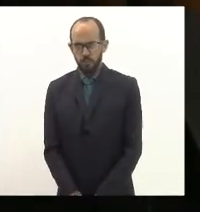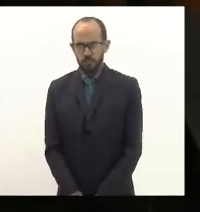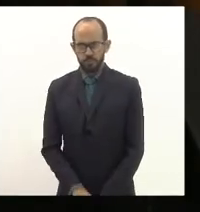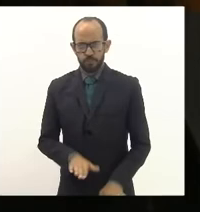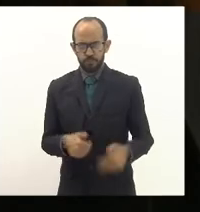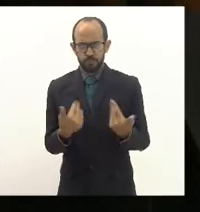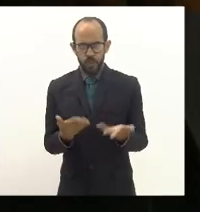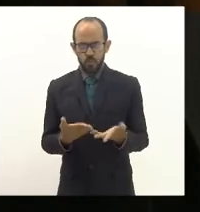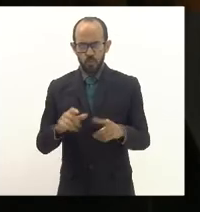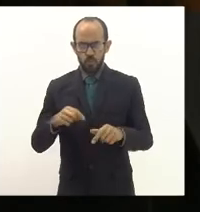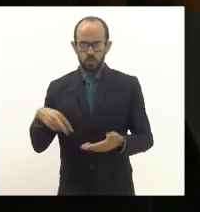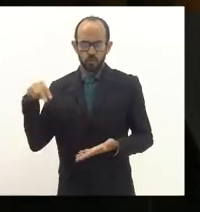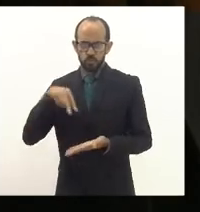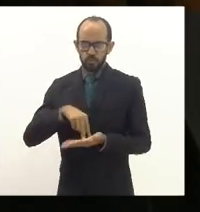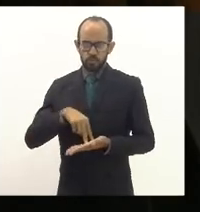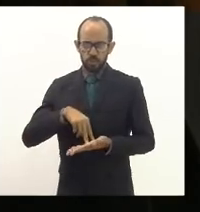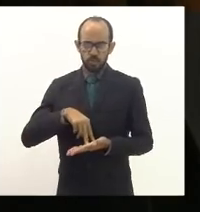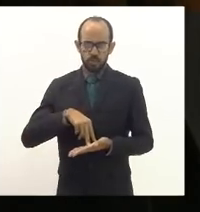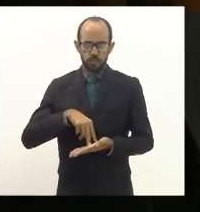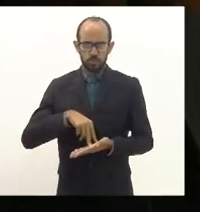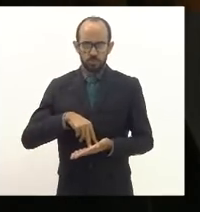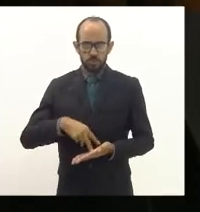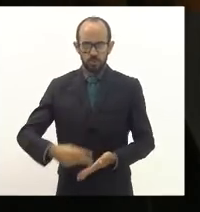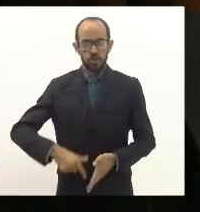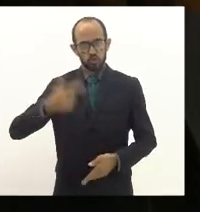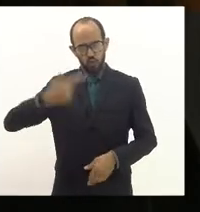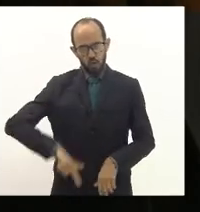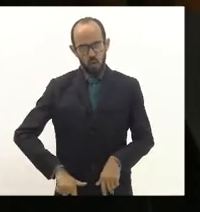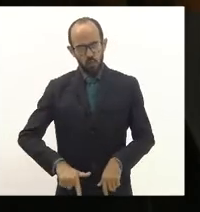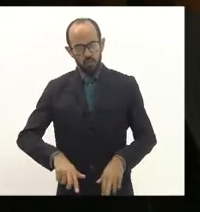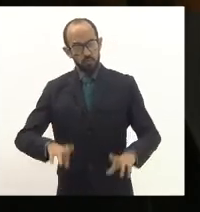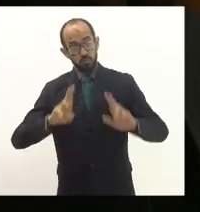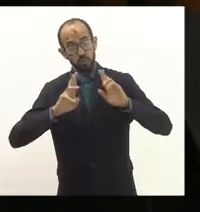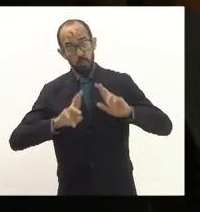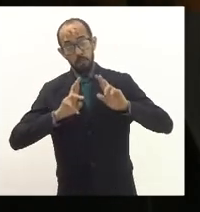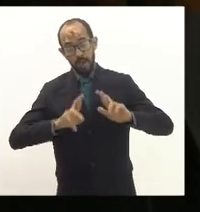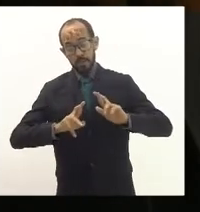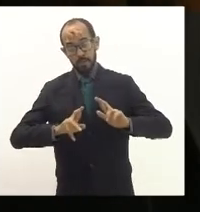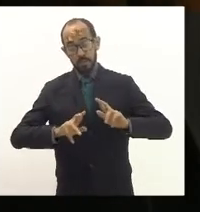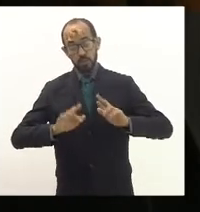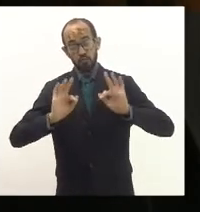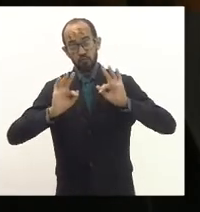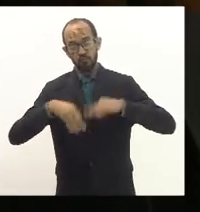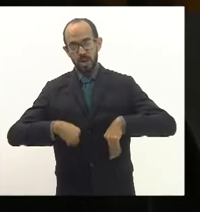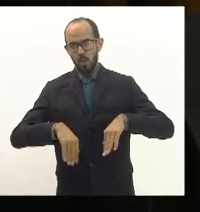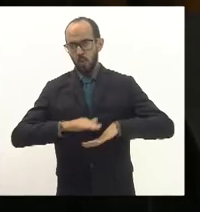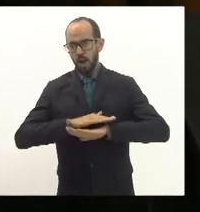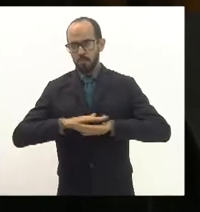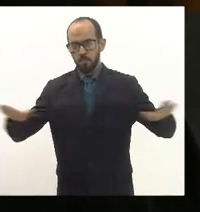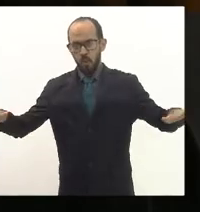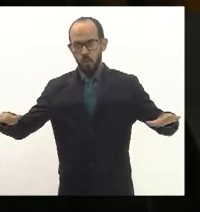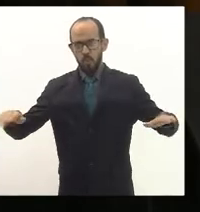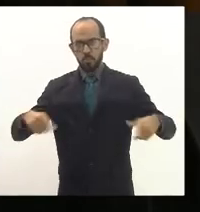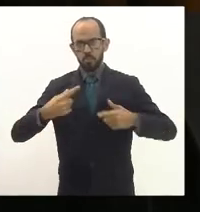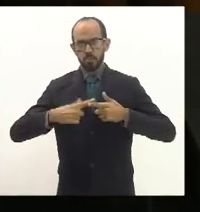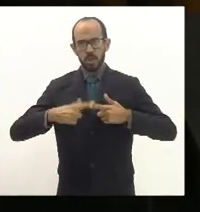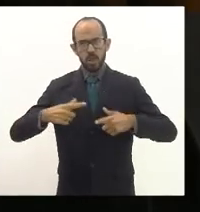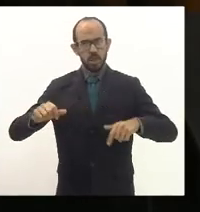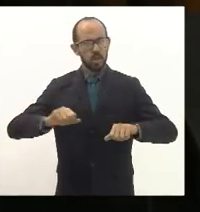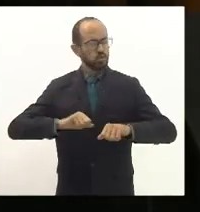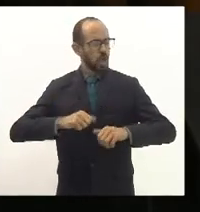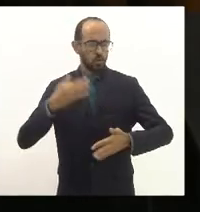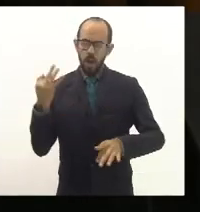Então, eu subo nessa tribuna mais uma vez e eu espero que seja a última, porque eu já estou de saco cheio das